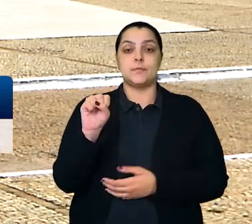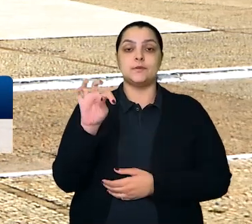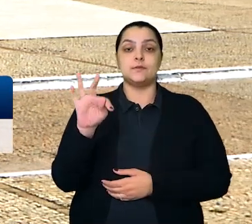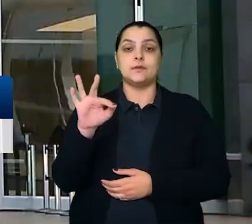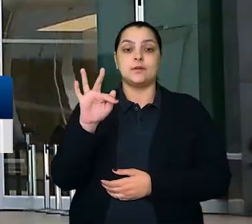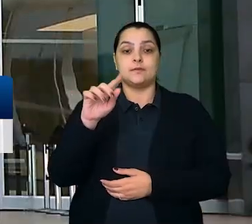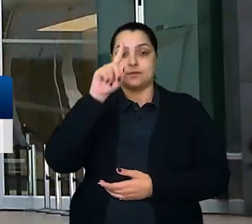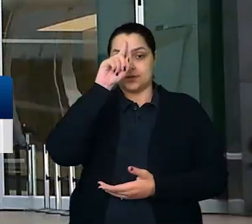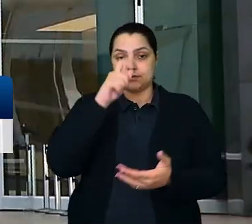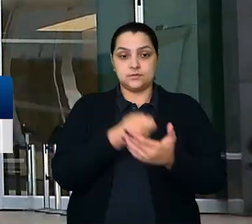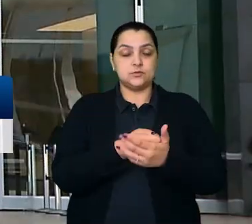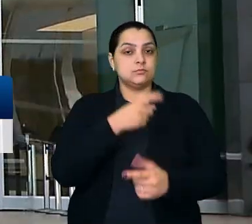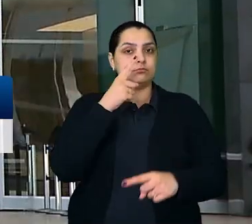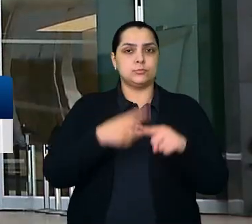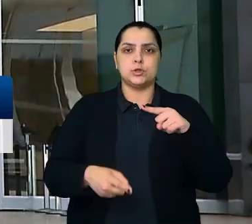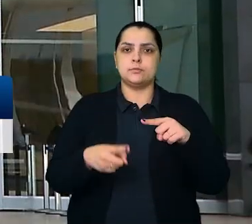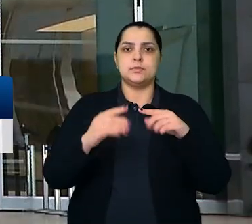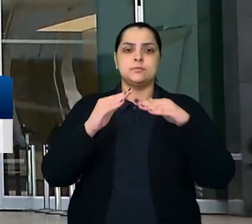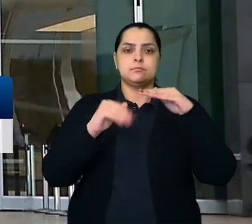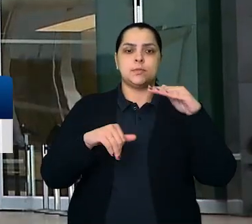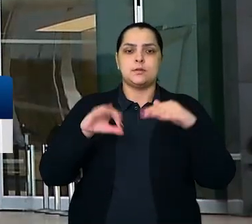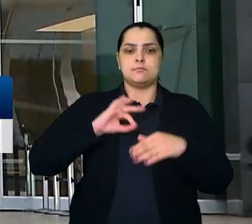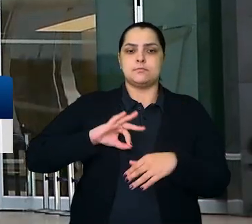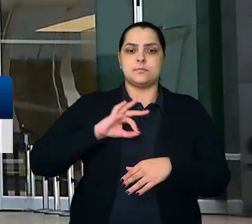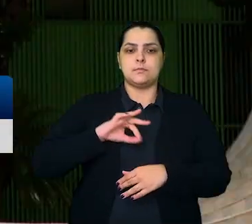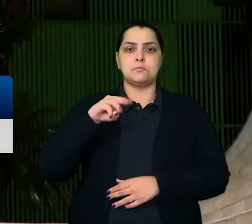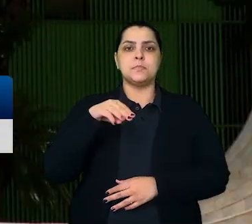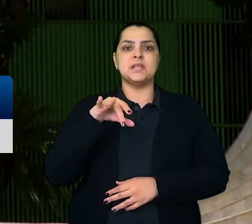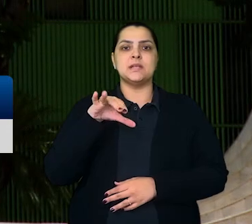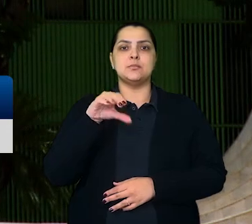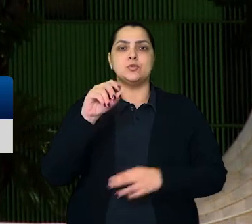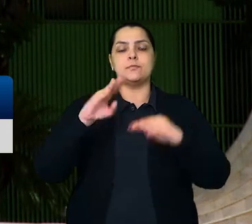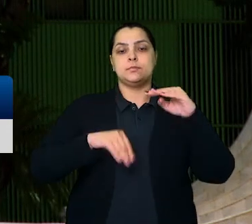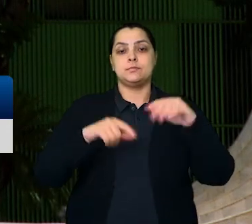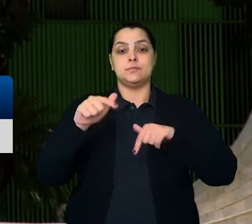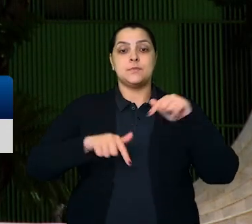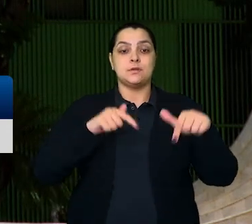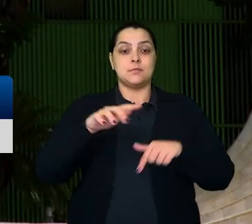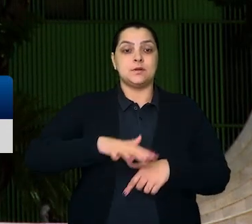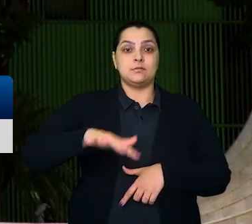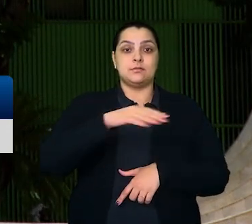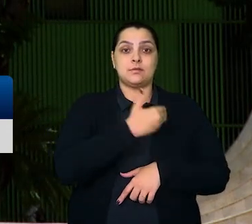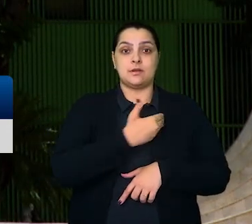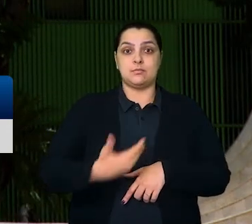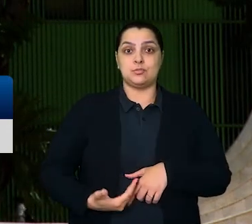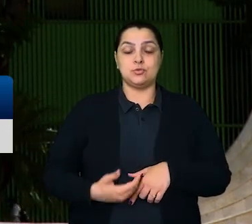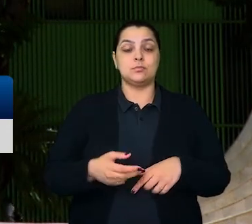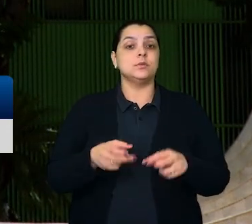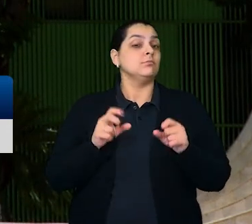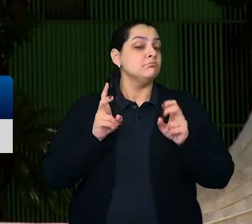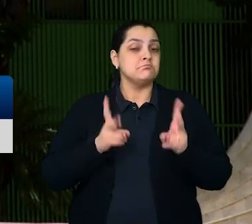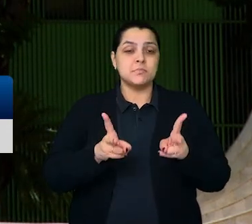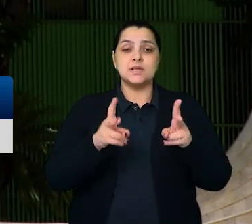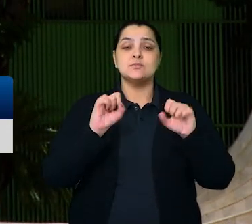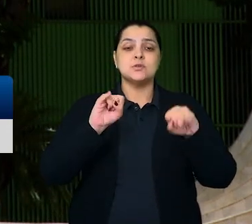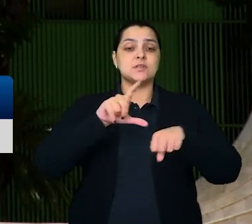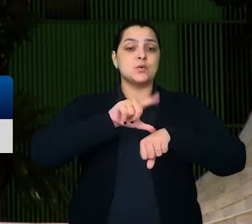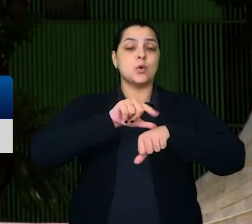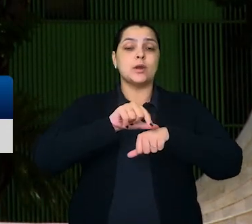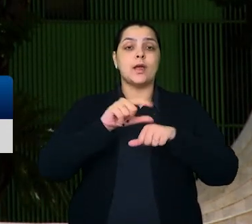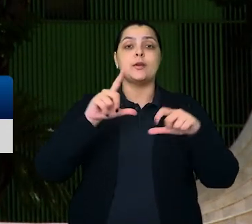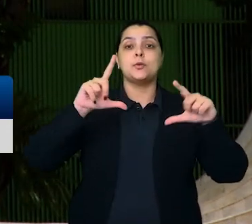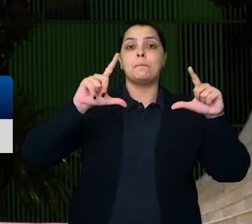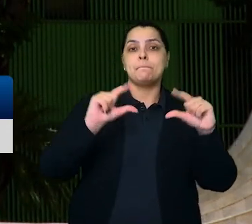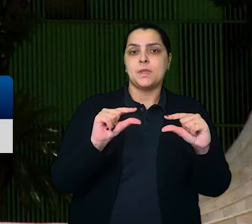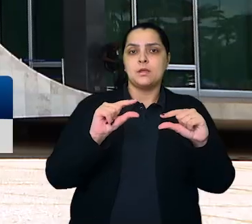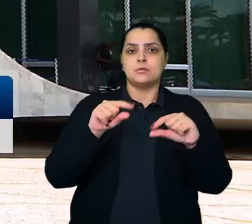STF decidiu que é proibido pagar menos que o salário mínimo a trabalhador do setor público, mesmo em caso de jornada reduzida